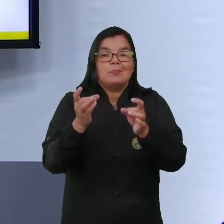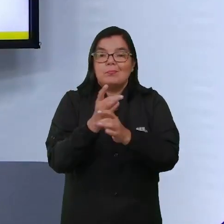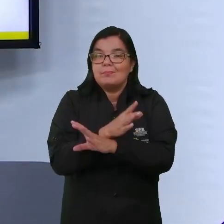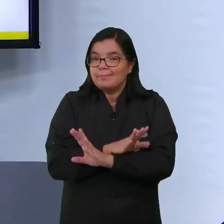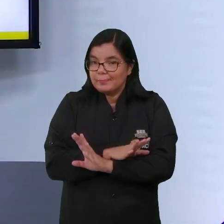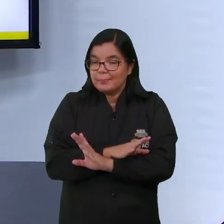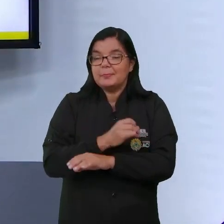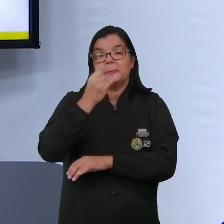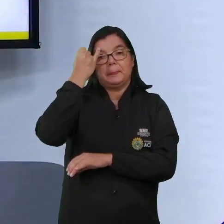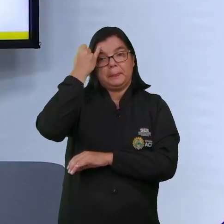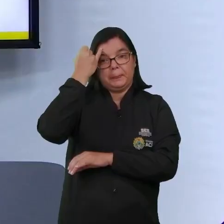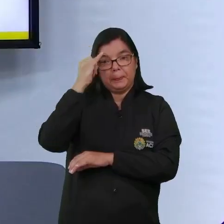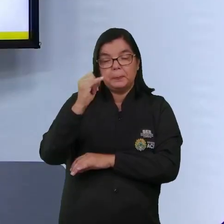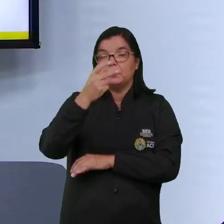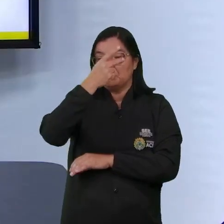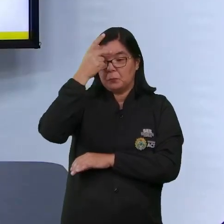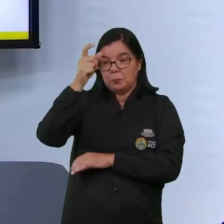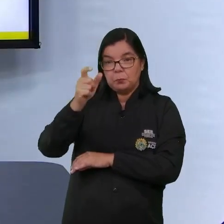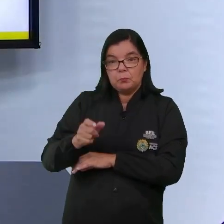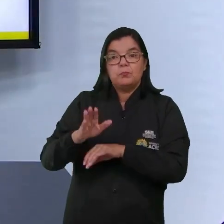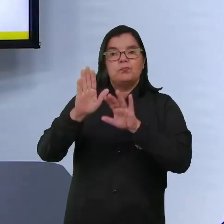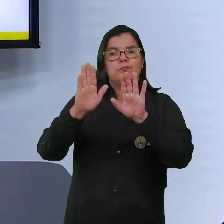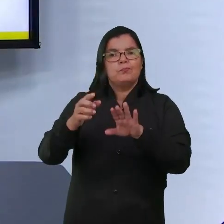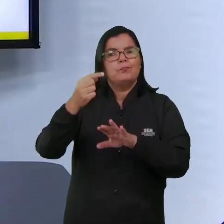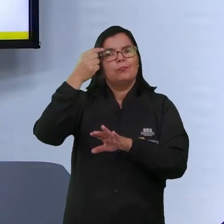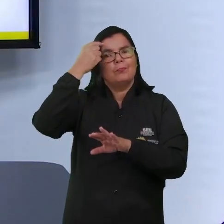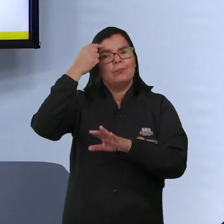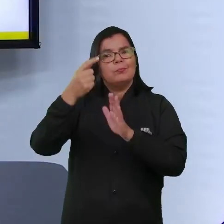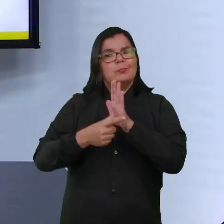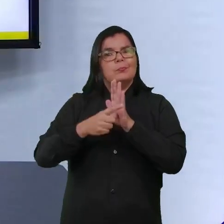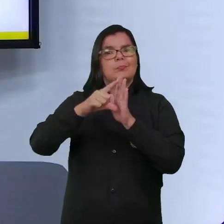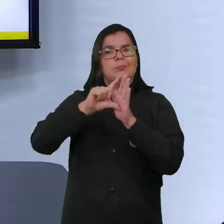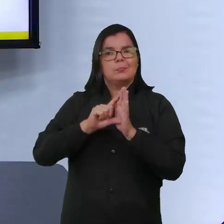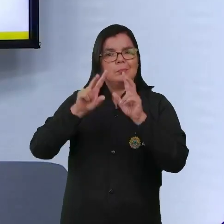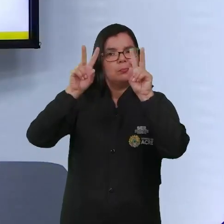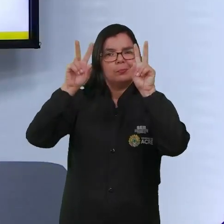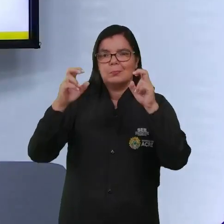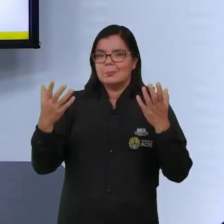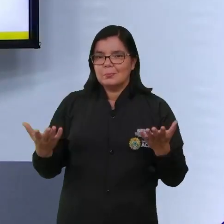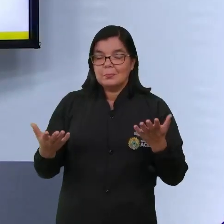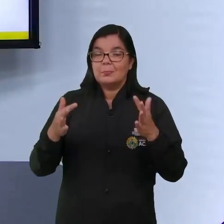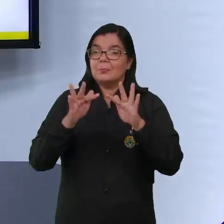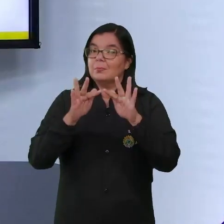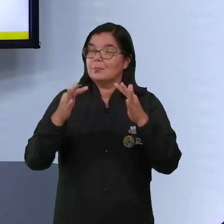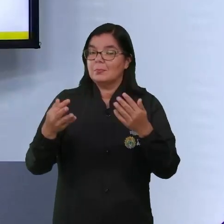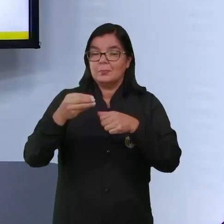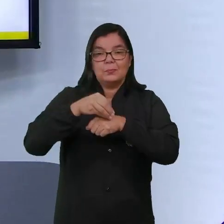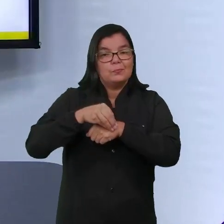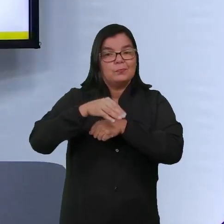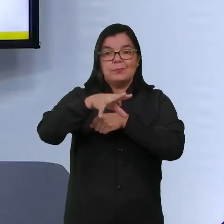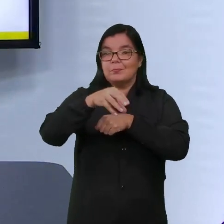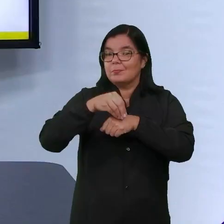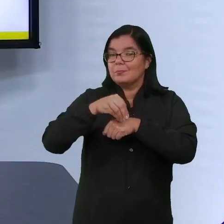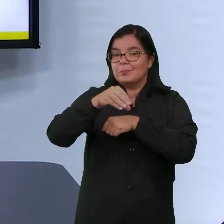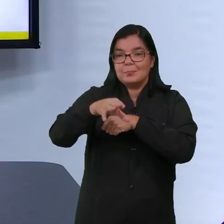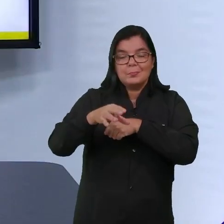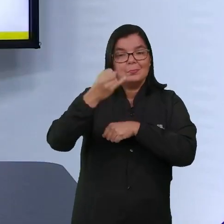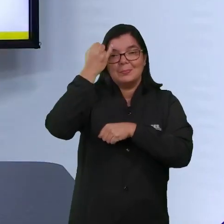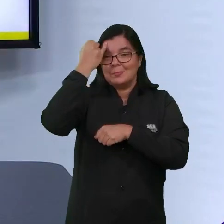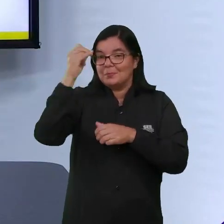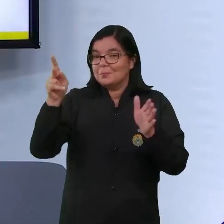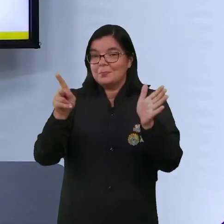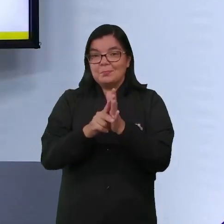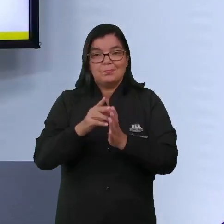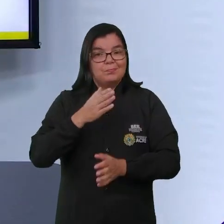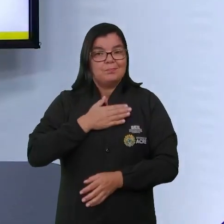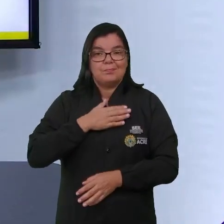prontas, ideias de alguém que já pensou sobre. E aí eu simplesmente vou repassando essas